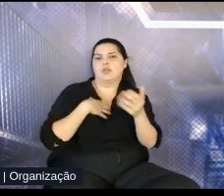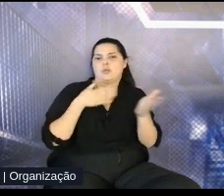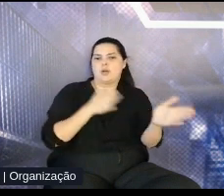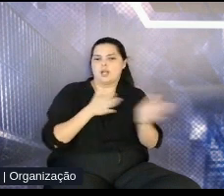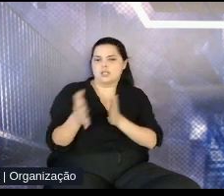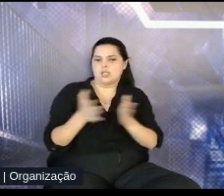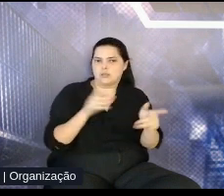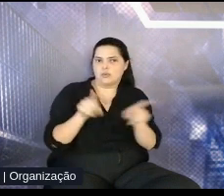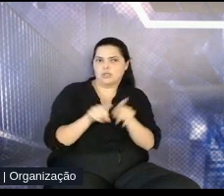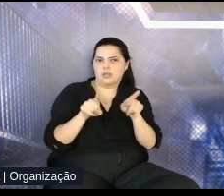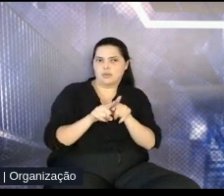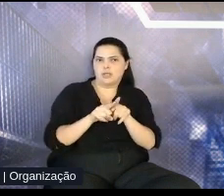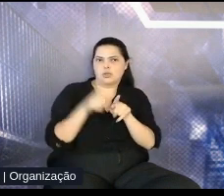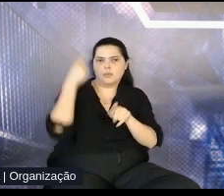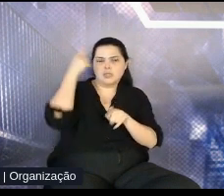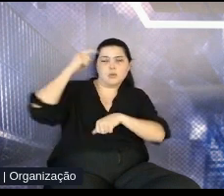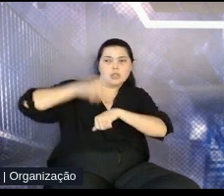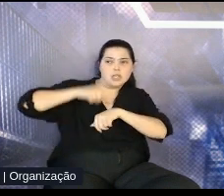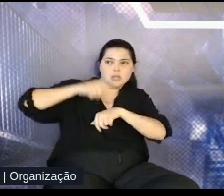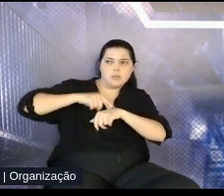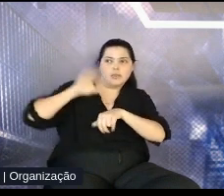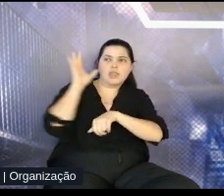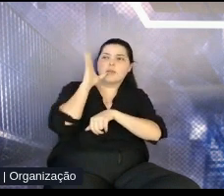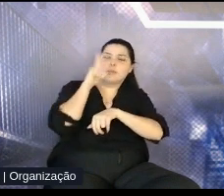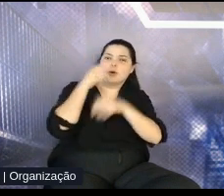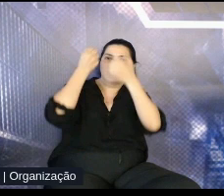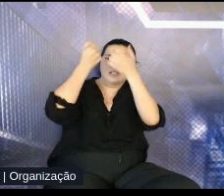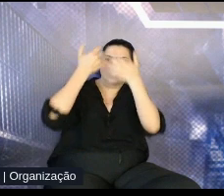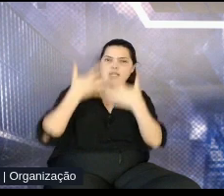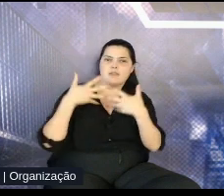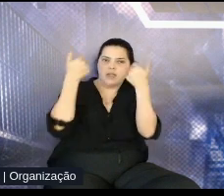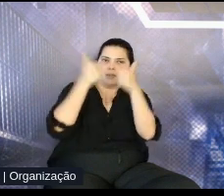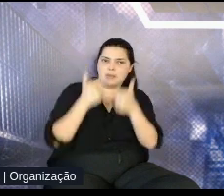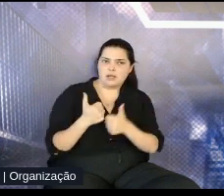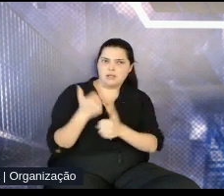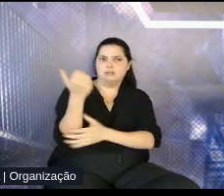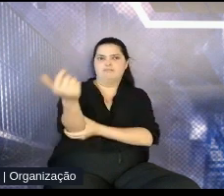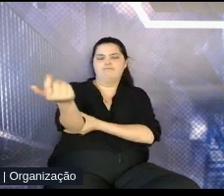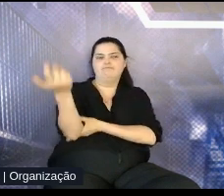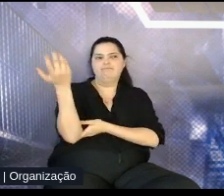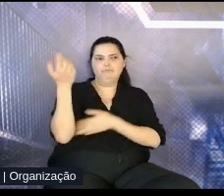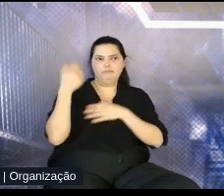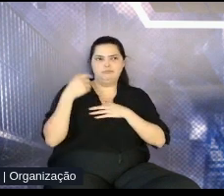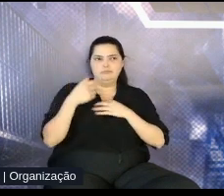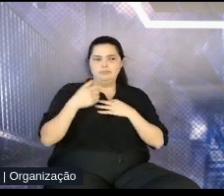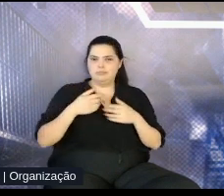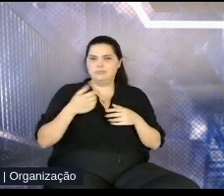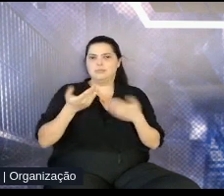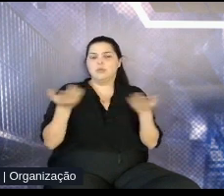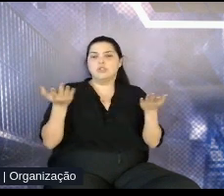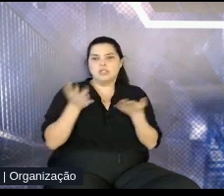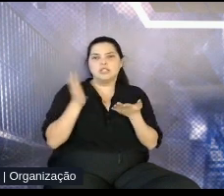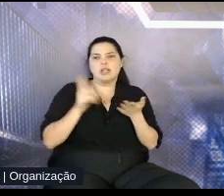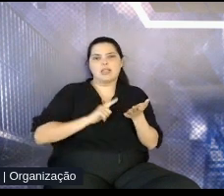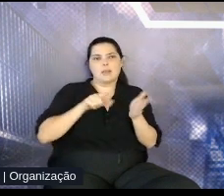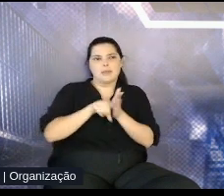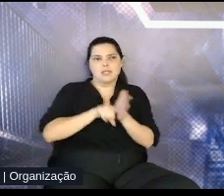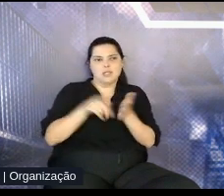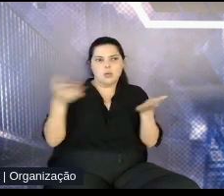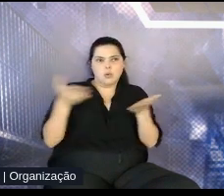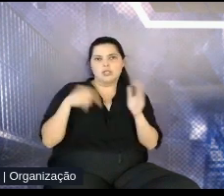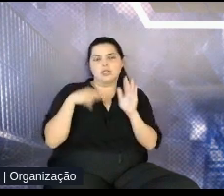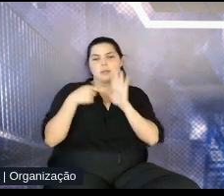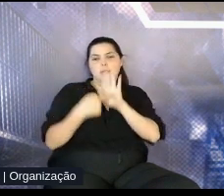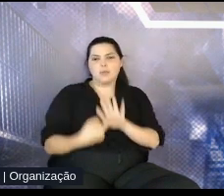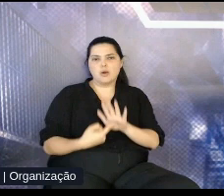eu vou estar descrevendo essa imagem, por mais que seja mínimo. Então, a gente já tem pesquisas hoje que abordam métricas